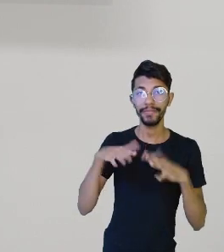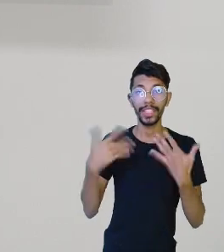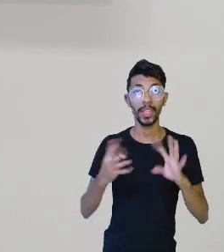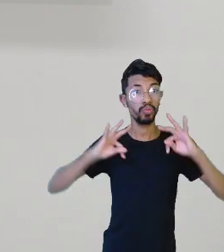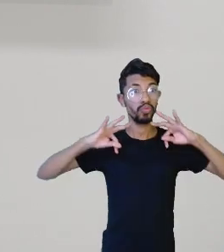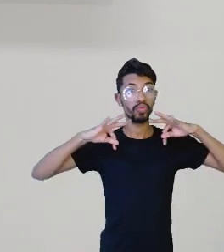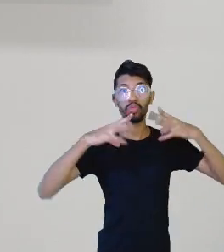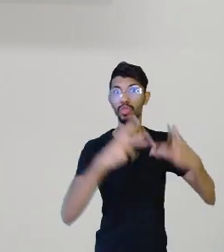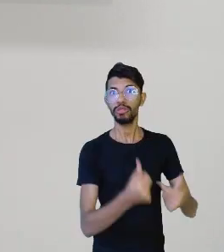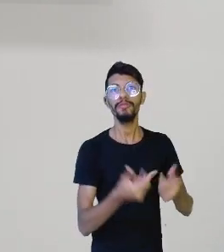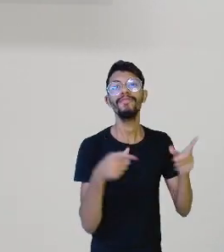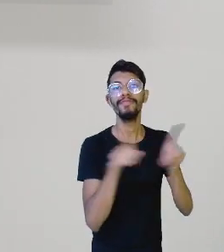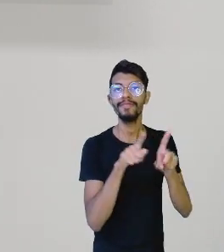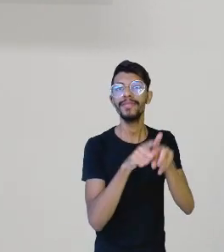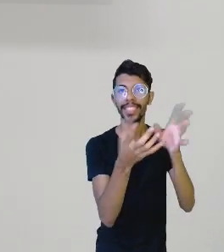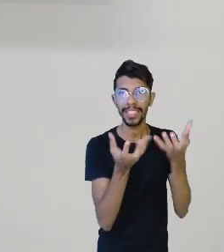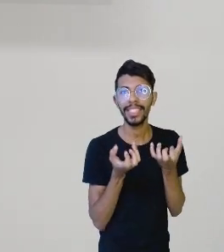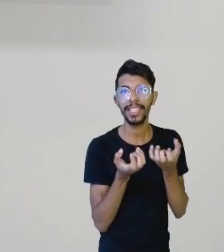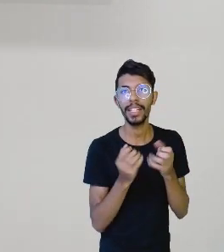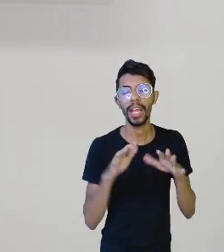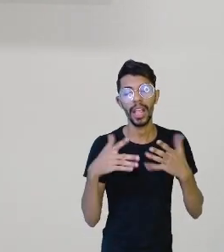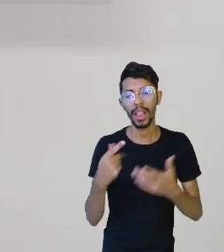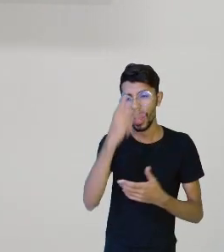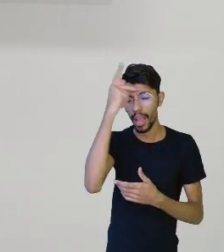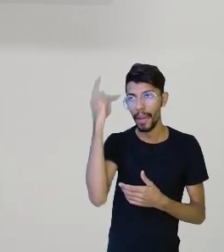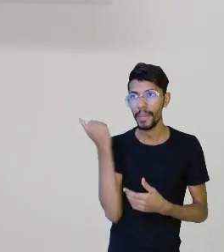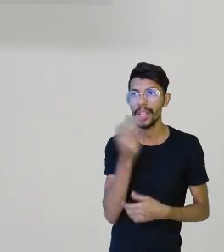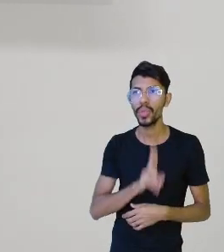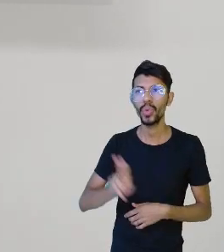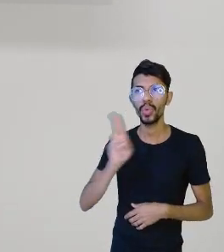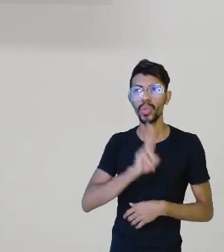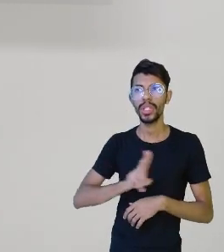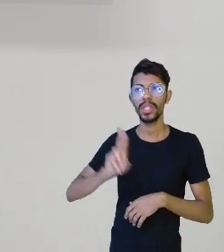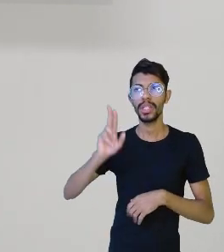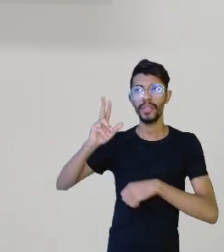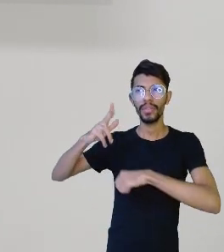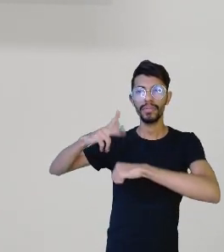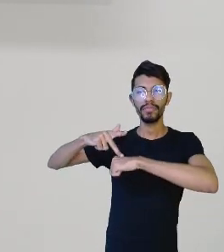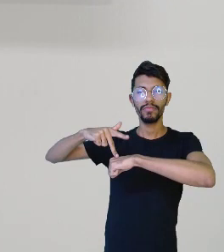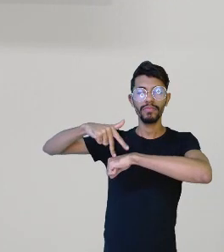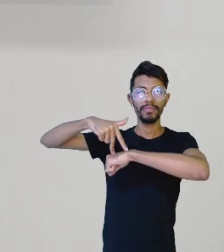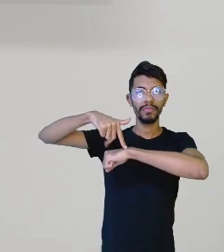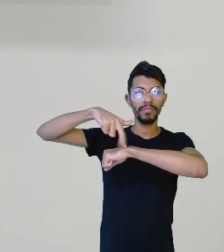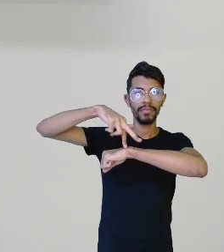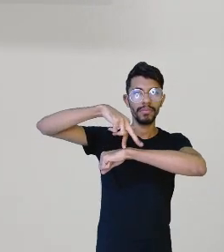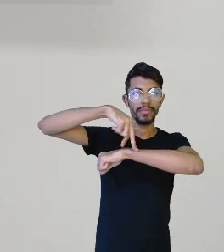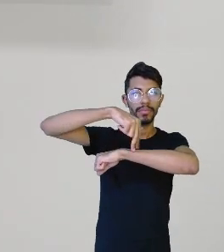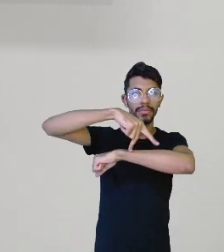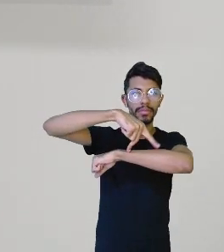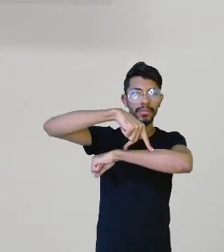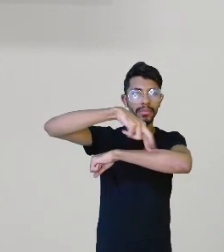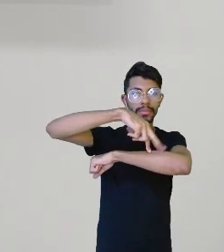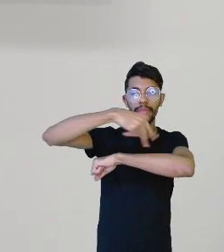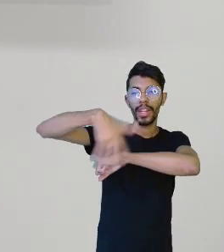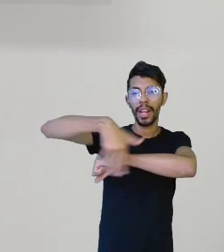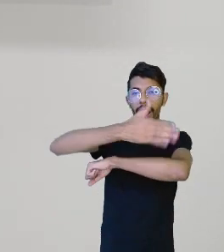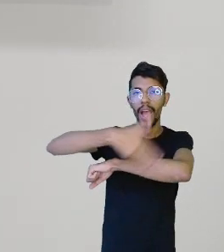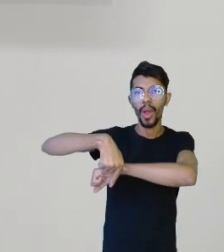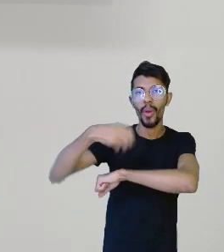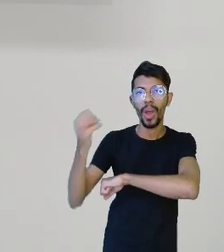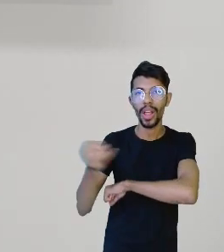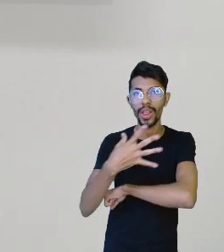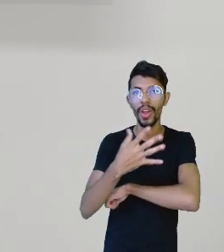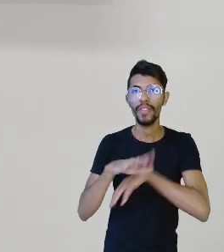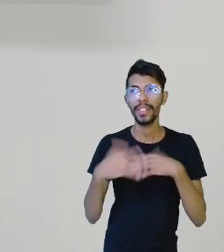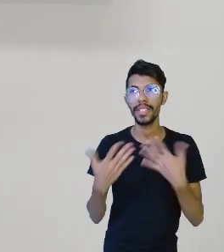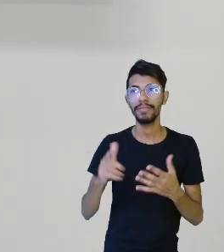elegante, né? E as pessoas vestiam essas roupas elegantes e saíam desfilando pela Rua Nova. E aí passavam por